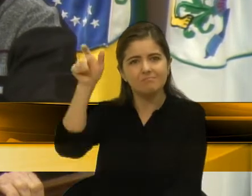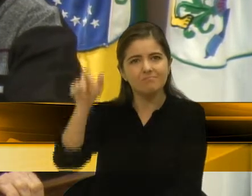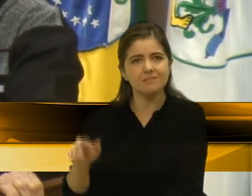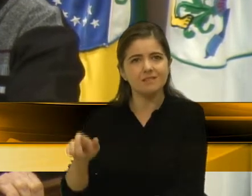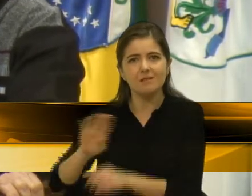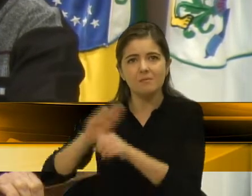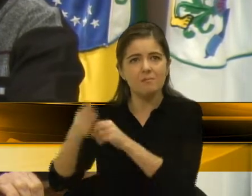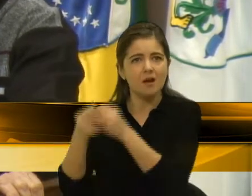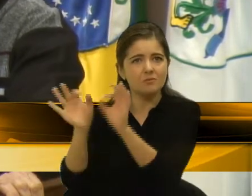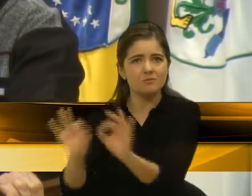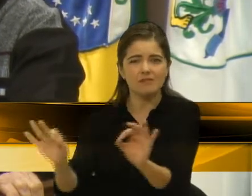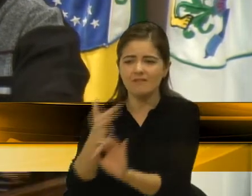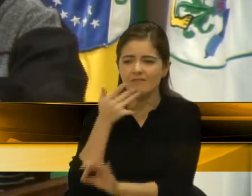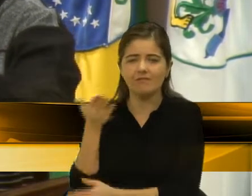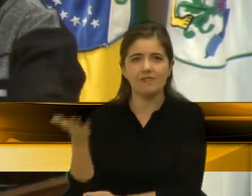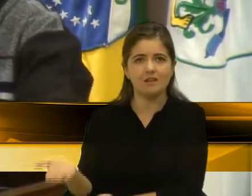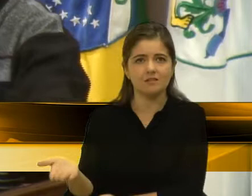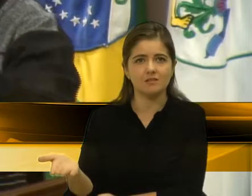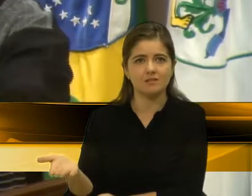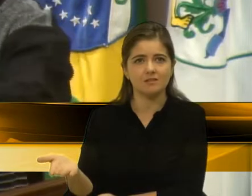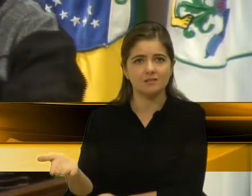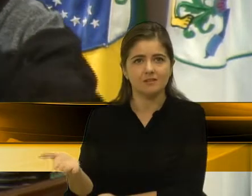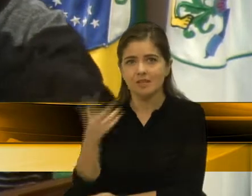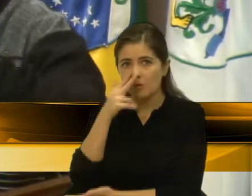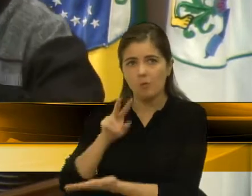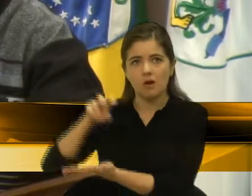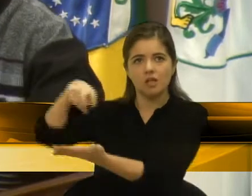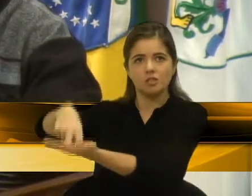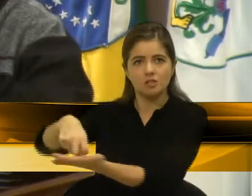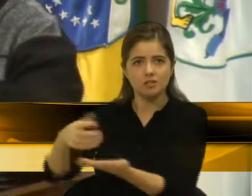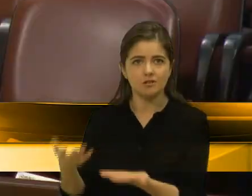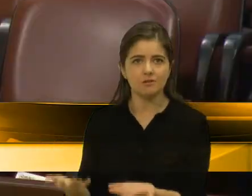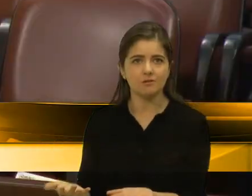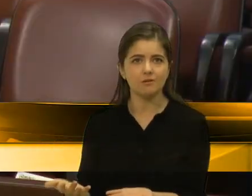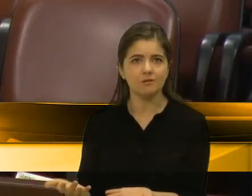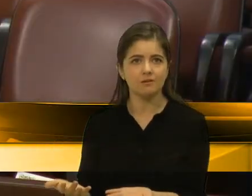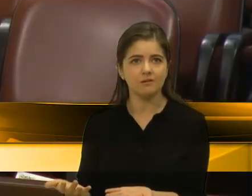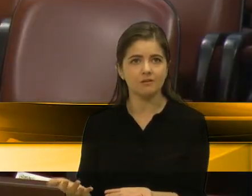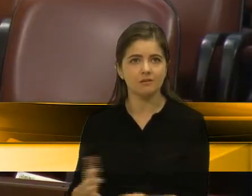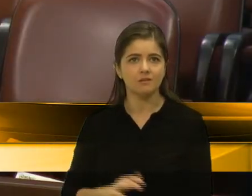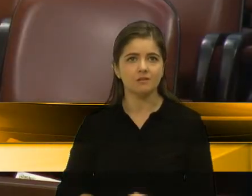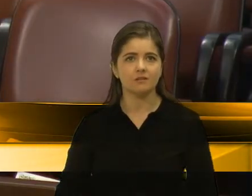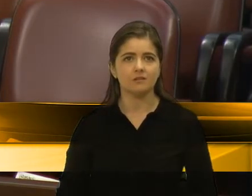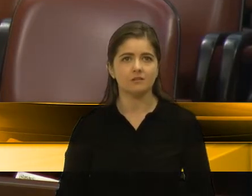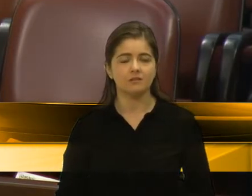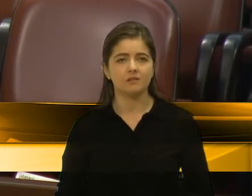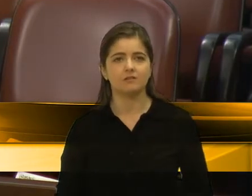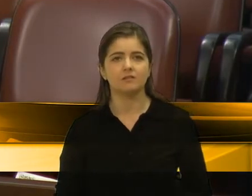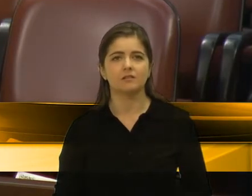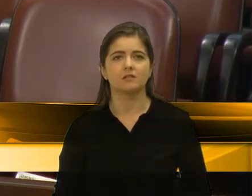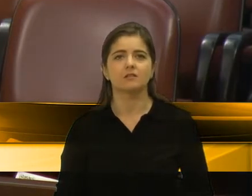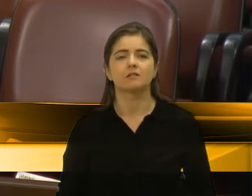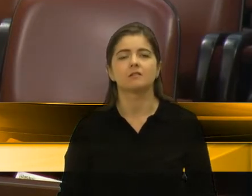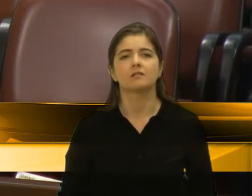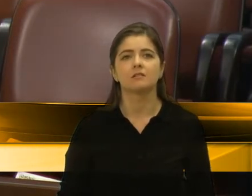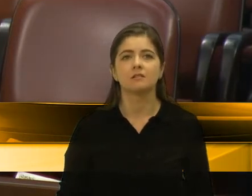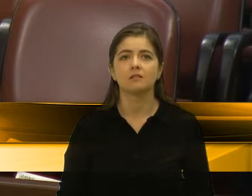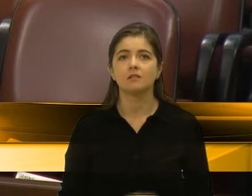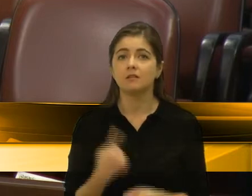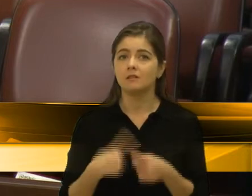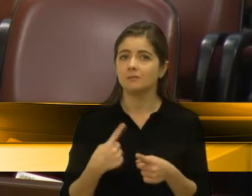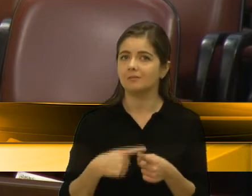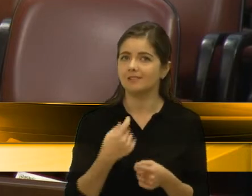vingar? É muito mais fácil dar um corretivo, não faça nada para a comunidade, ele está nos contrariando, porque se os secretários, o prefeito não